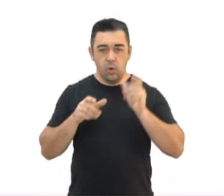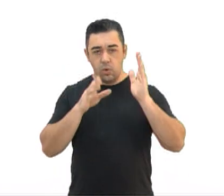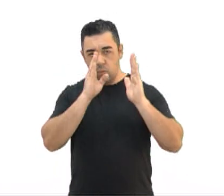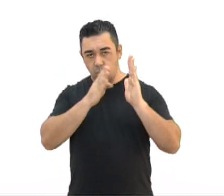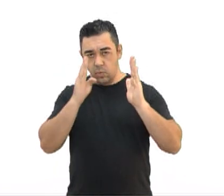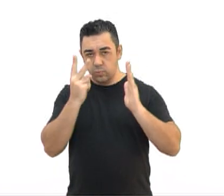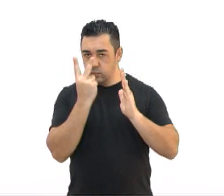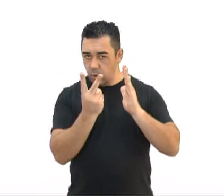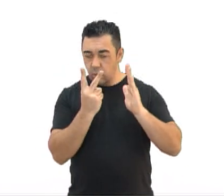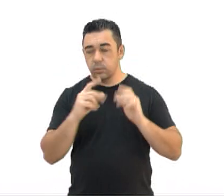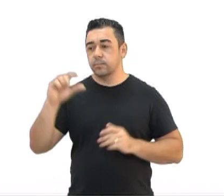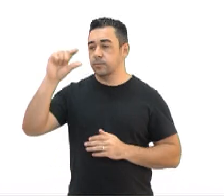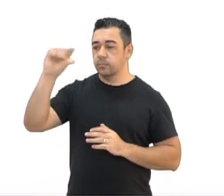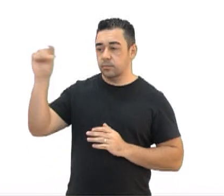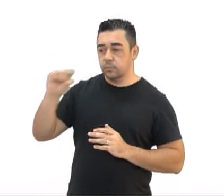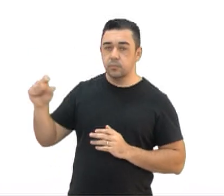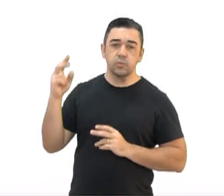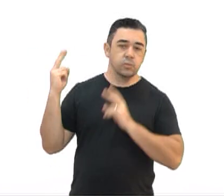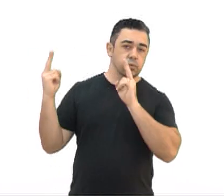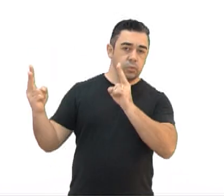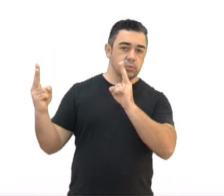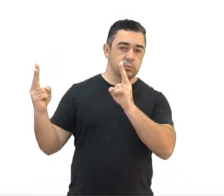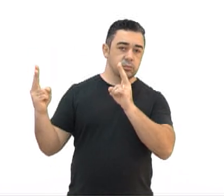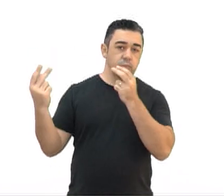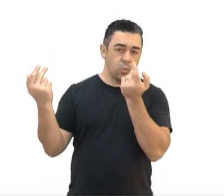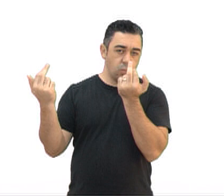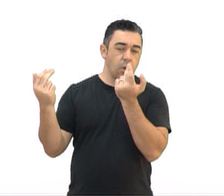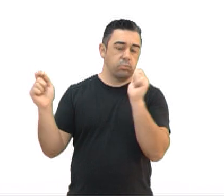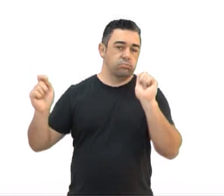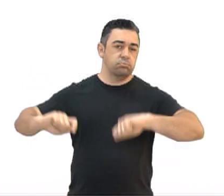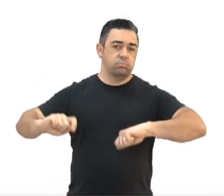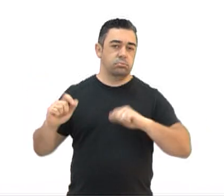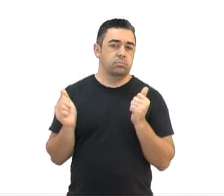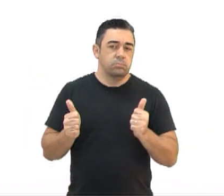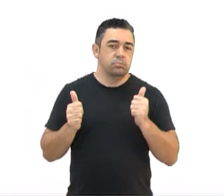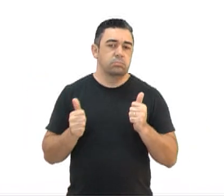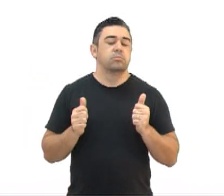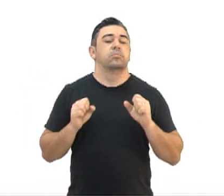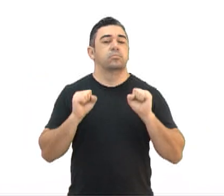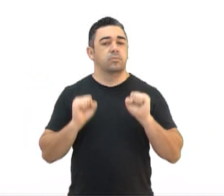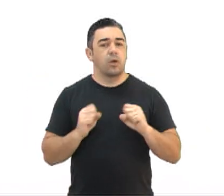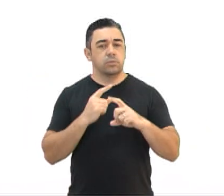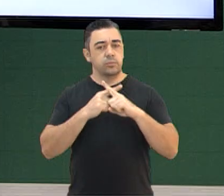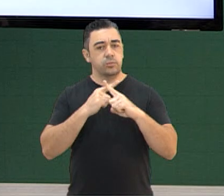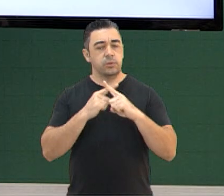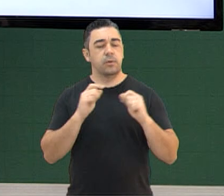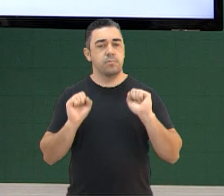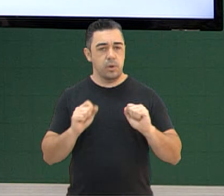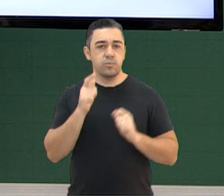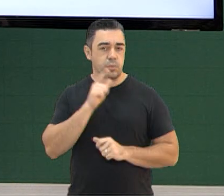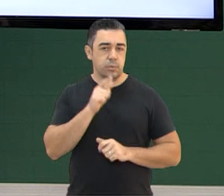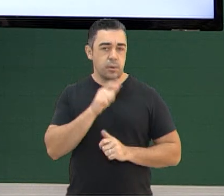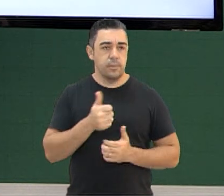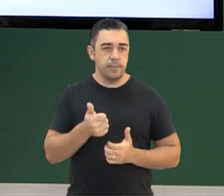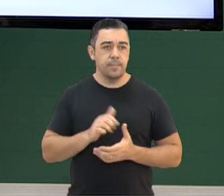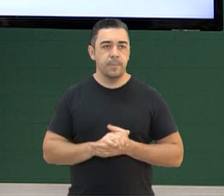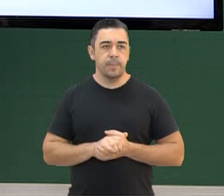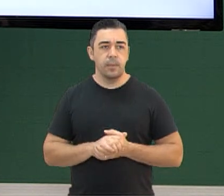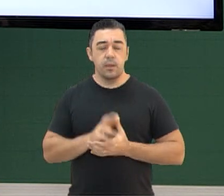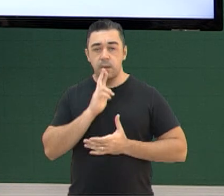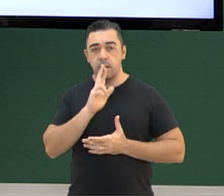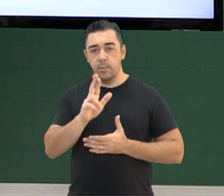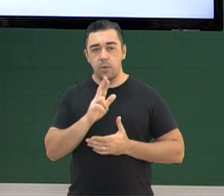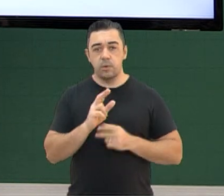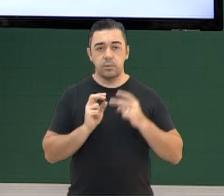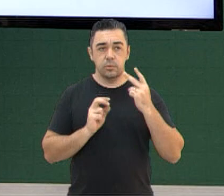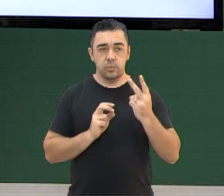aqui, o número de colunas, certo? É igual aqui ao número de linhas dessa. Então, eu consigo multiplicar. E o resultado será